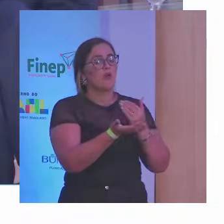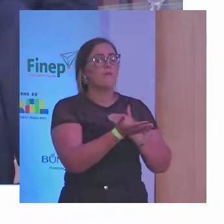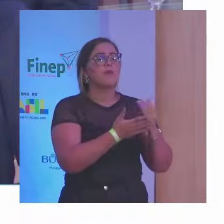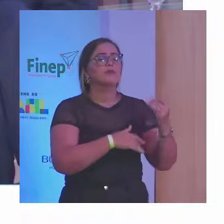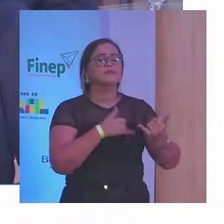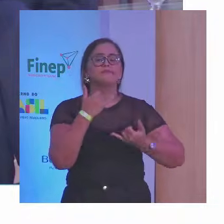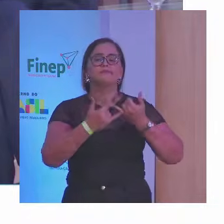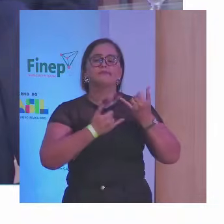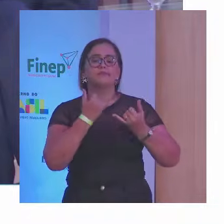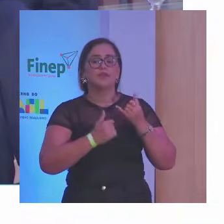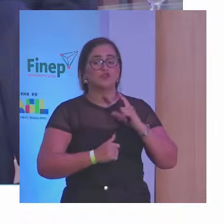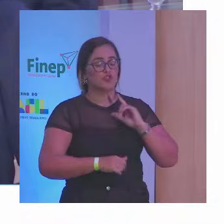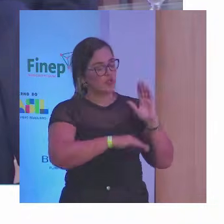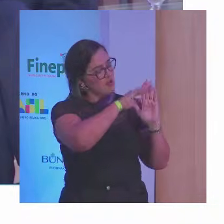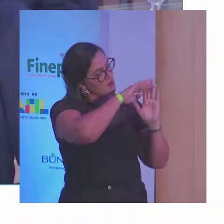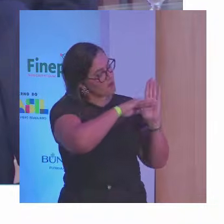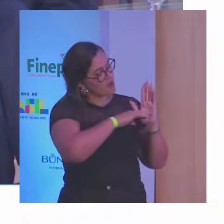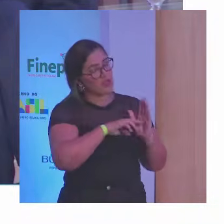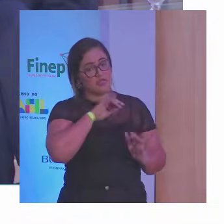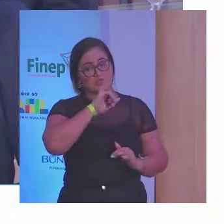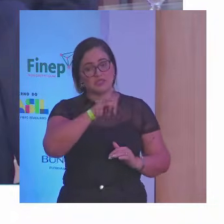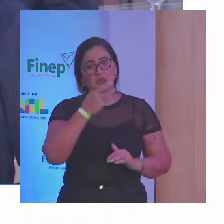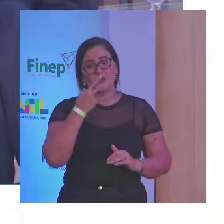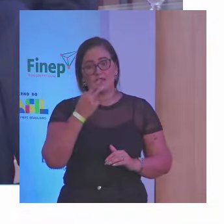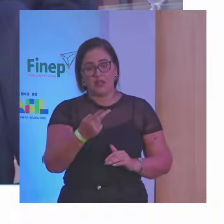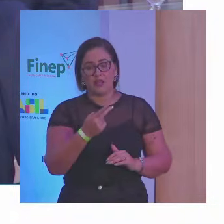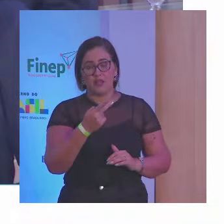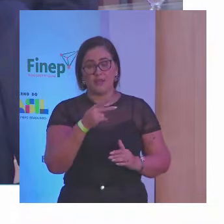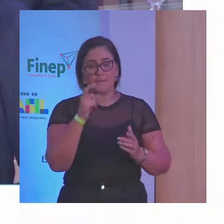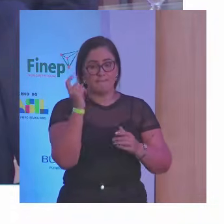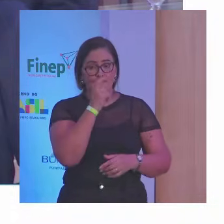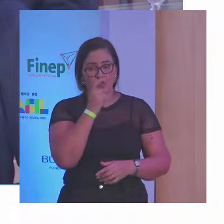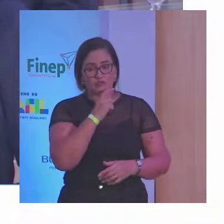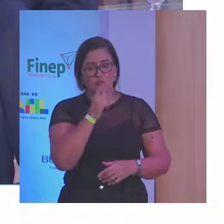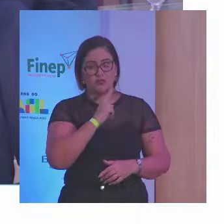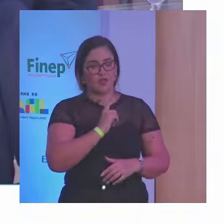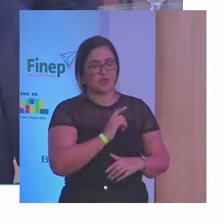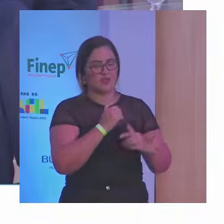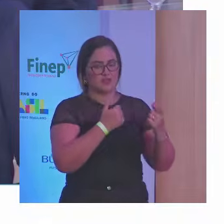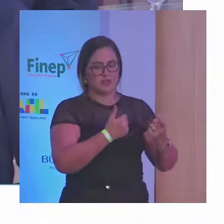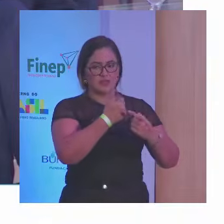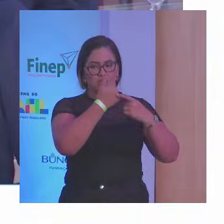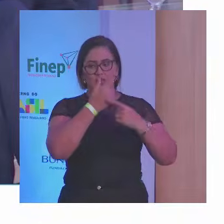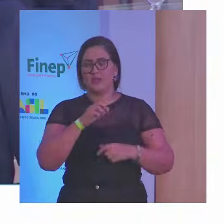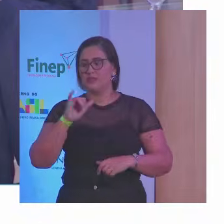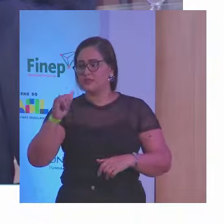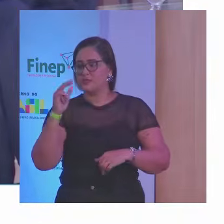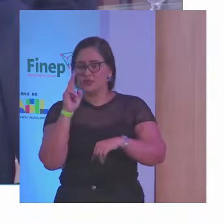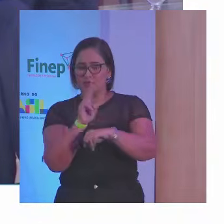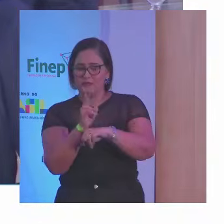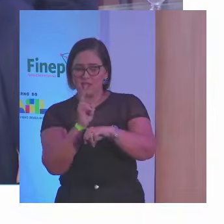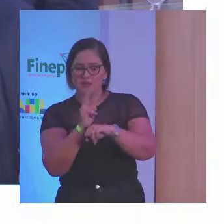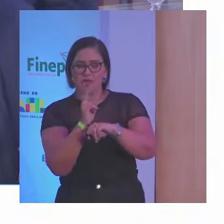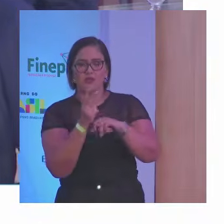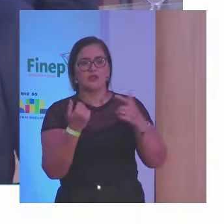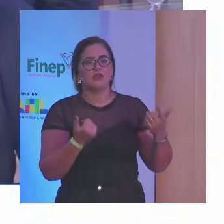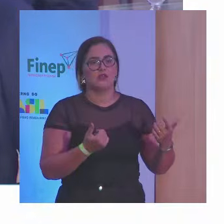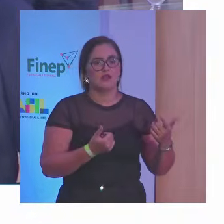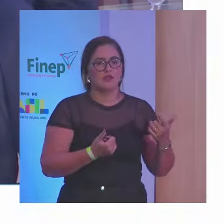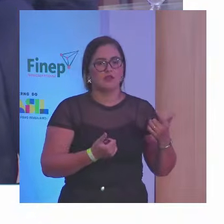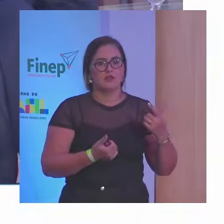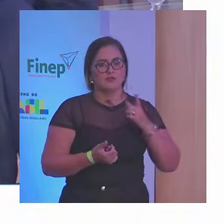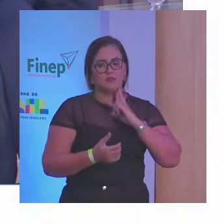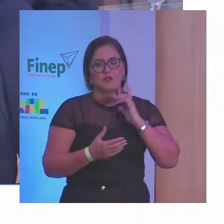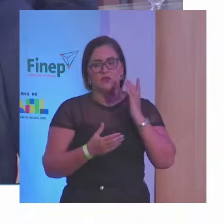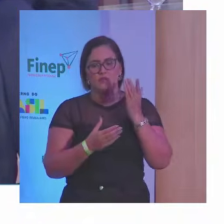ele te dá opções. Se você falar esta inverdade, você ganha tantos seguidores. Se você falar defender tal posição, você toma